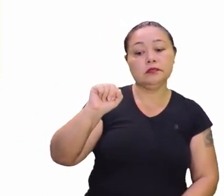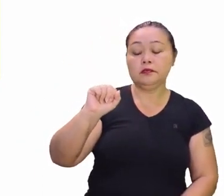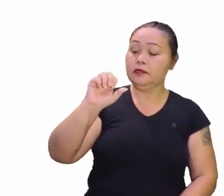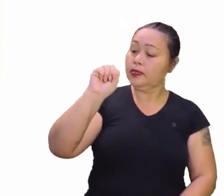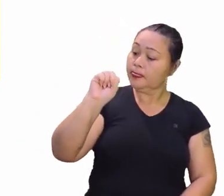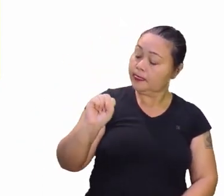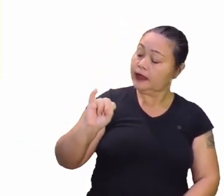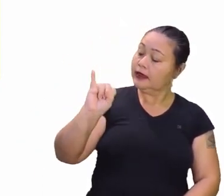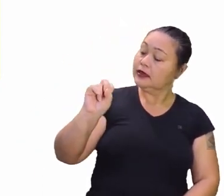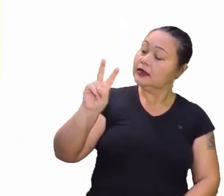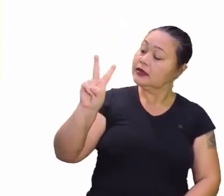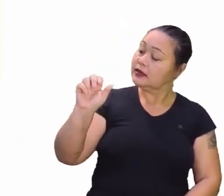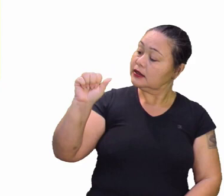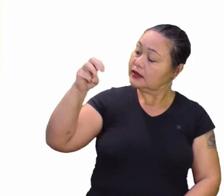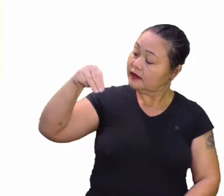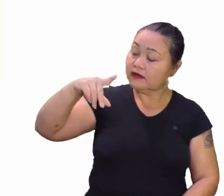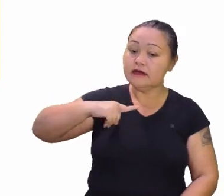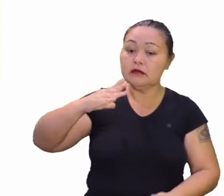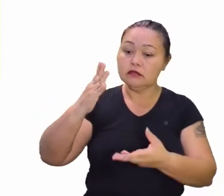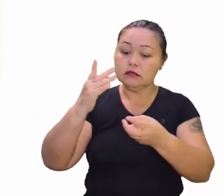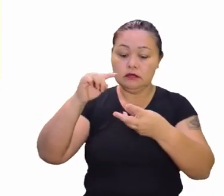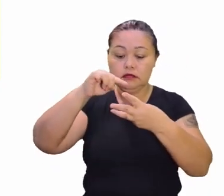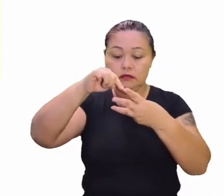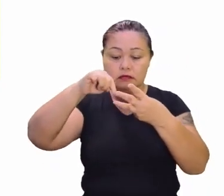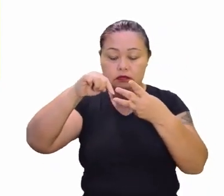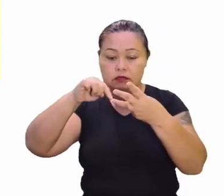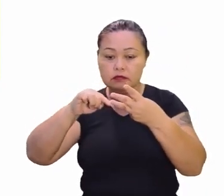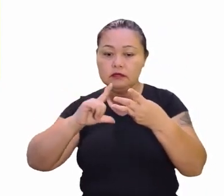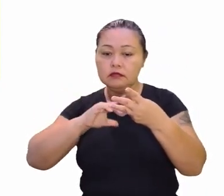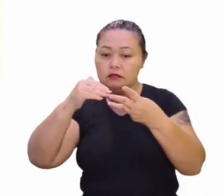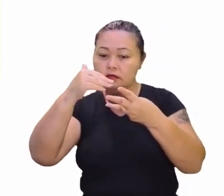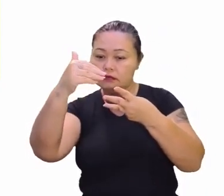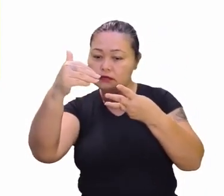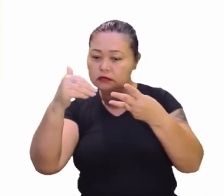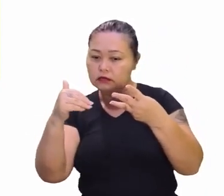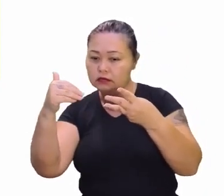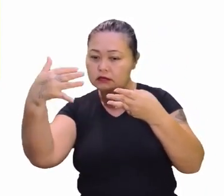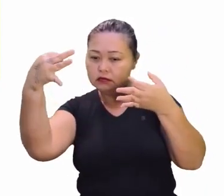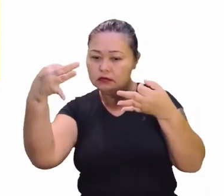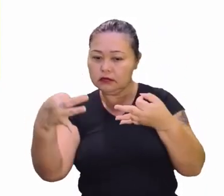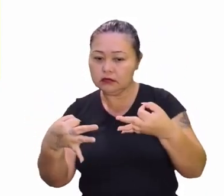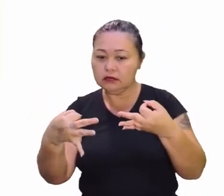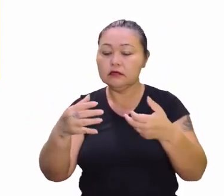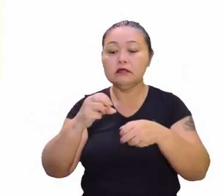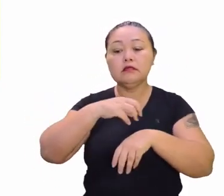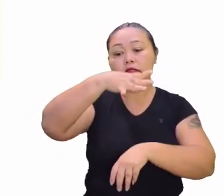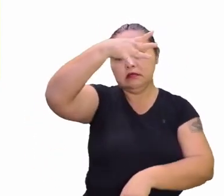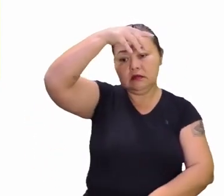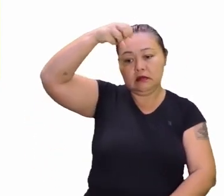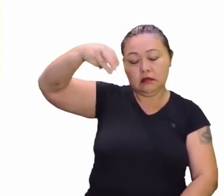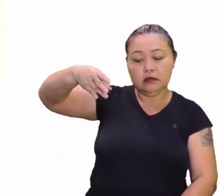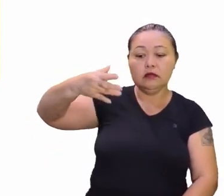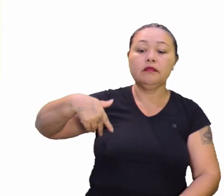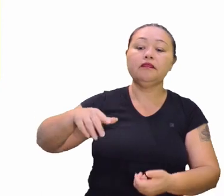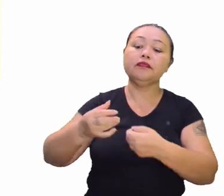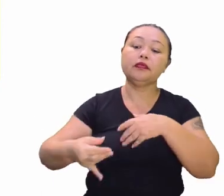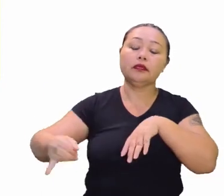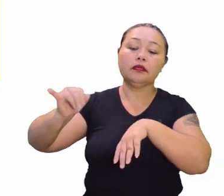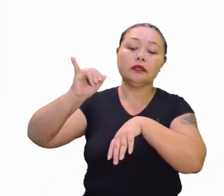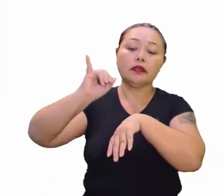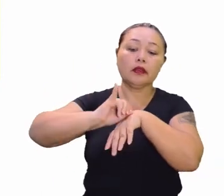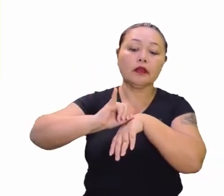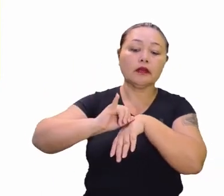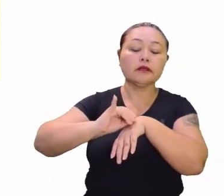3 grandes áreas sem fronteira, perfeitamente bem definidas: Manaus, Belém